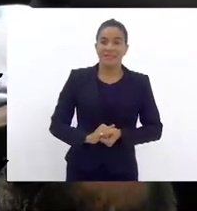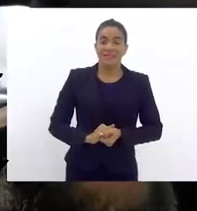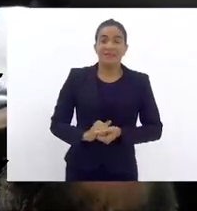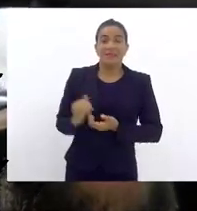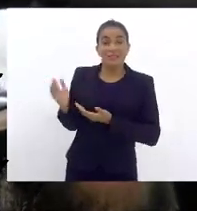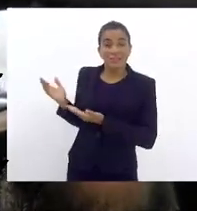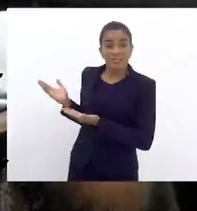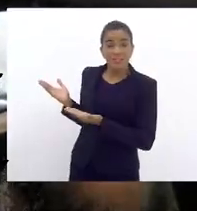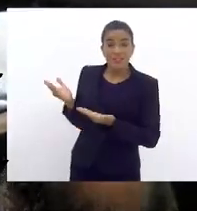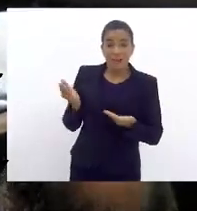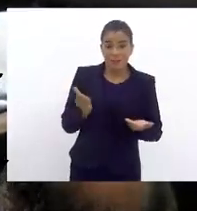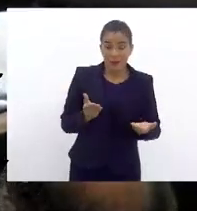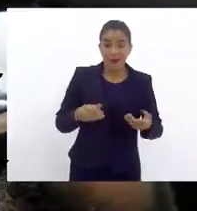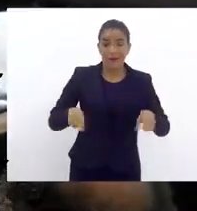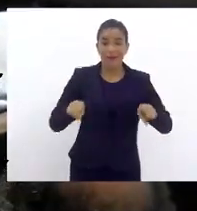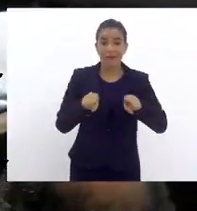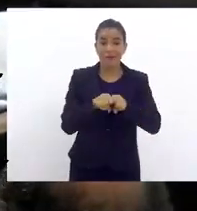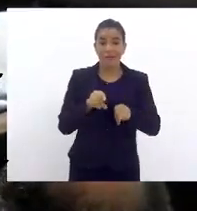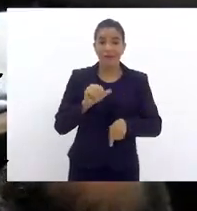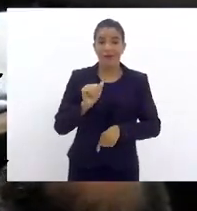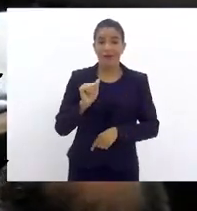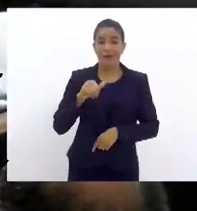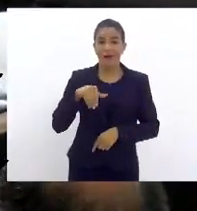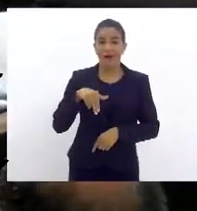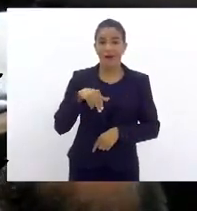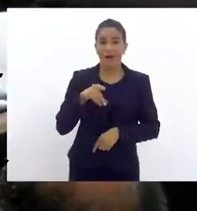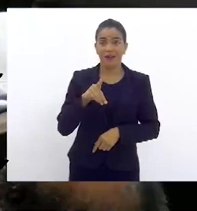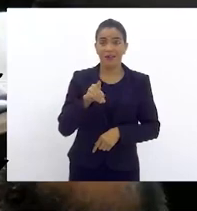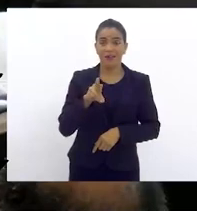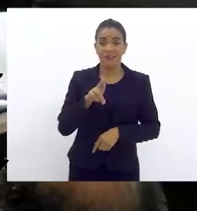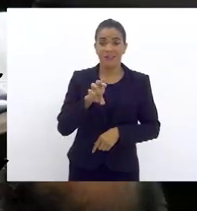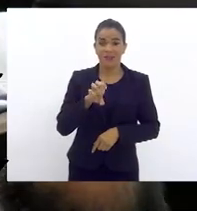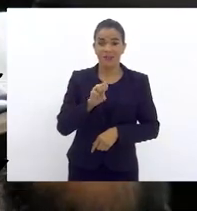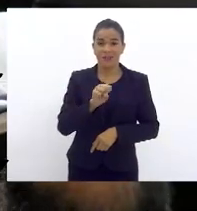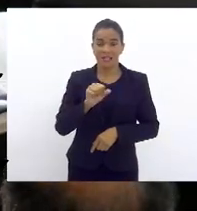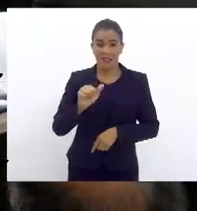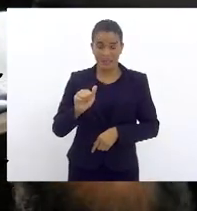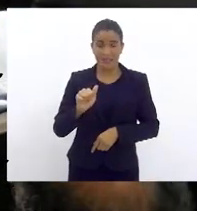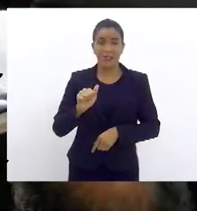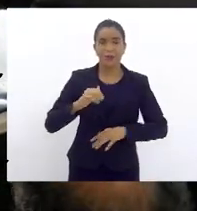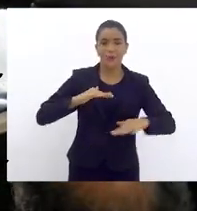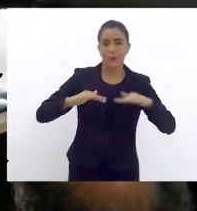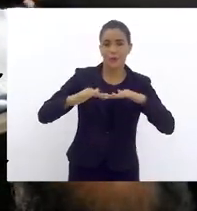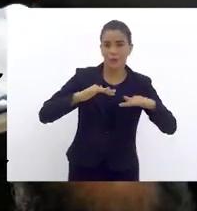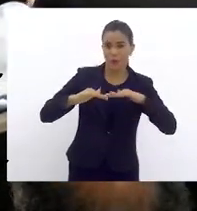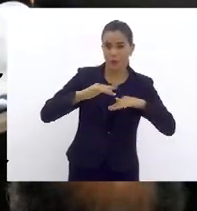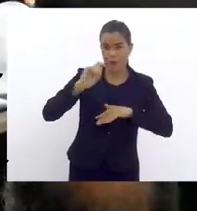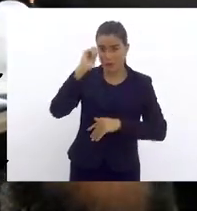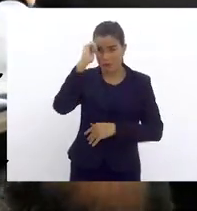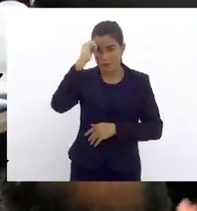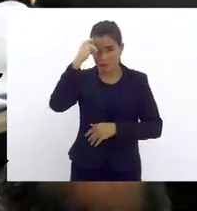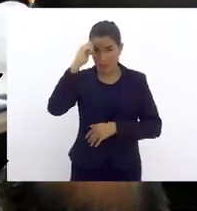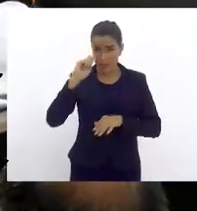chama também Andressa Oliveira do movimento negro evangélico Nossa guerreira